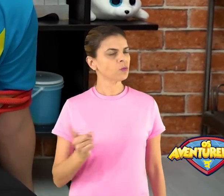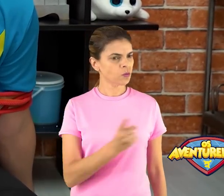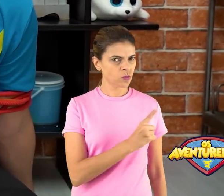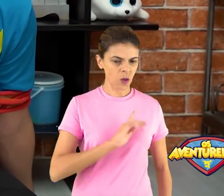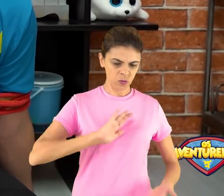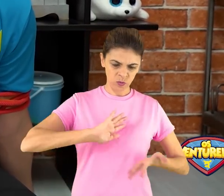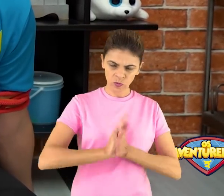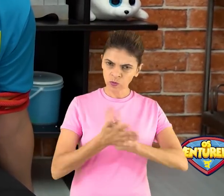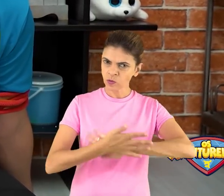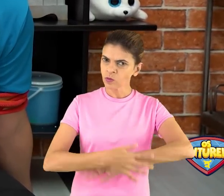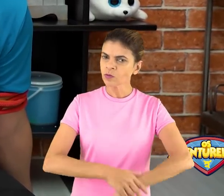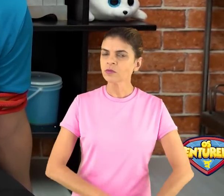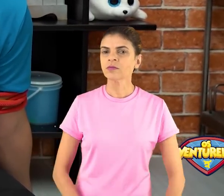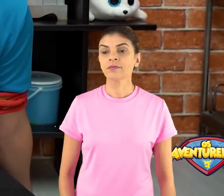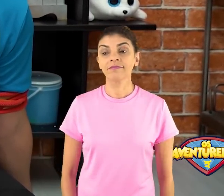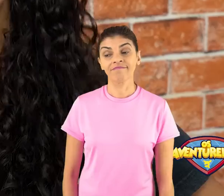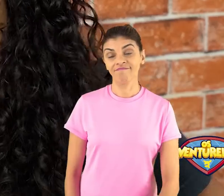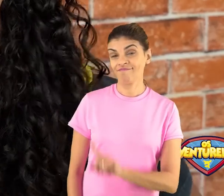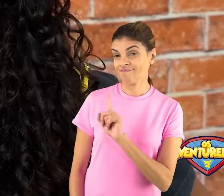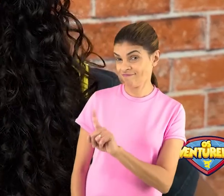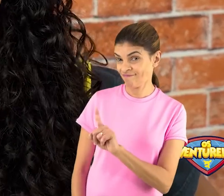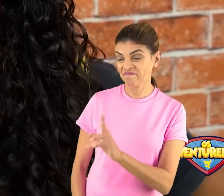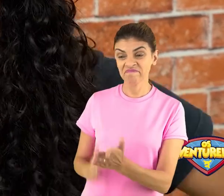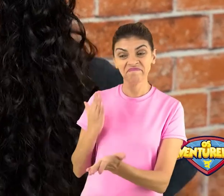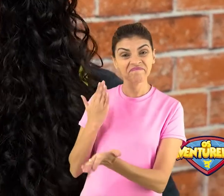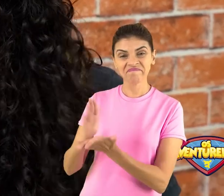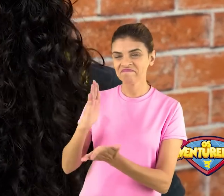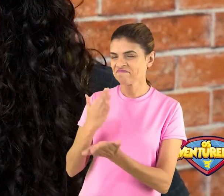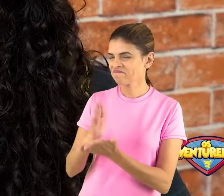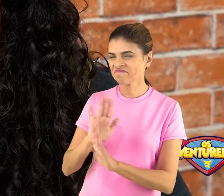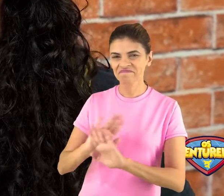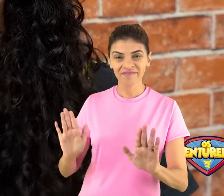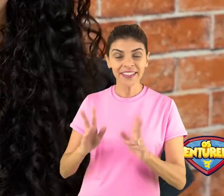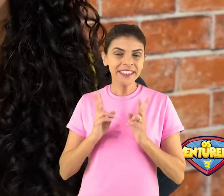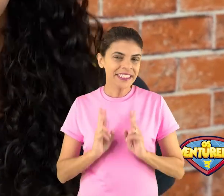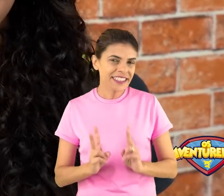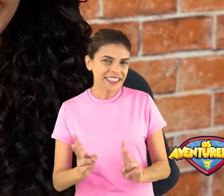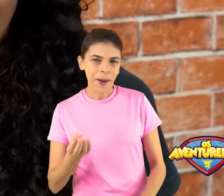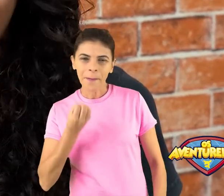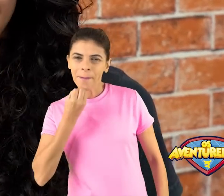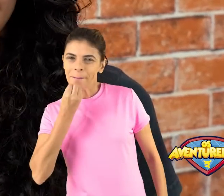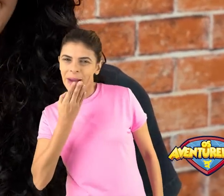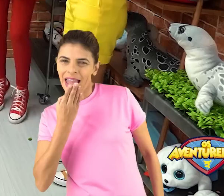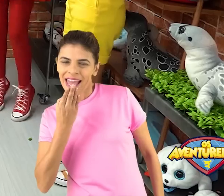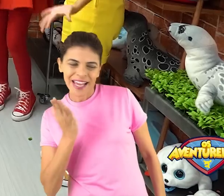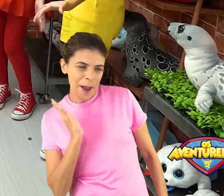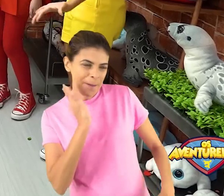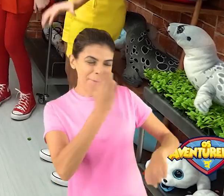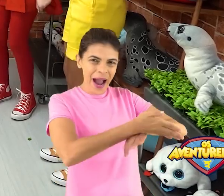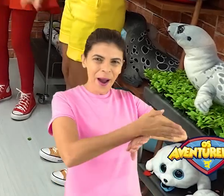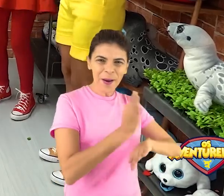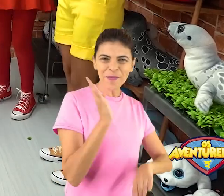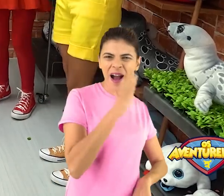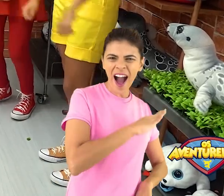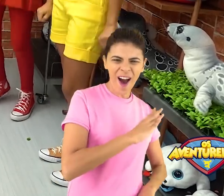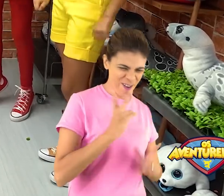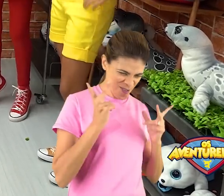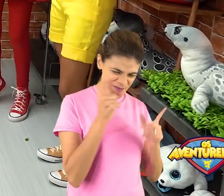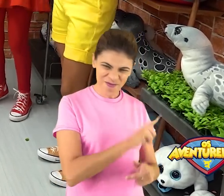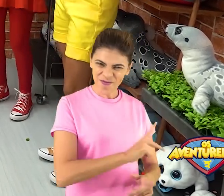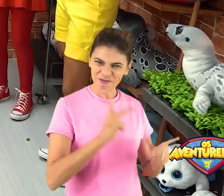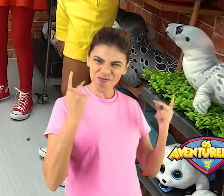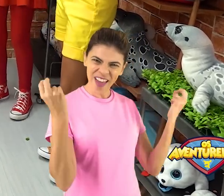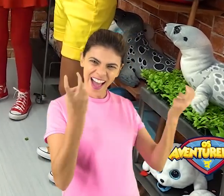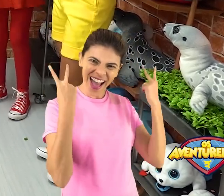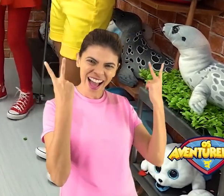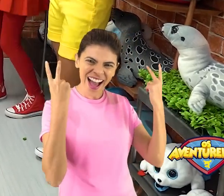criativos para derrotar a gente! Mas, não importa o que aconteça, no final... O bem sempre vence